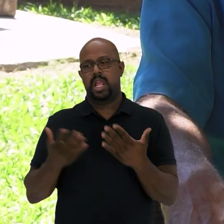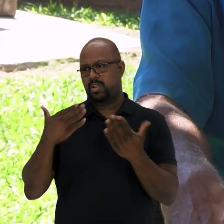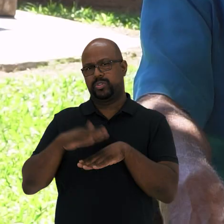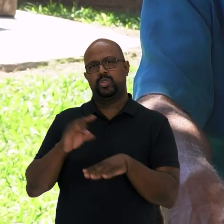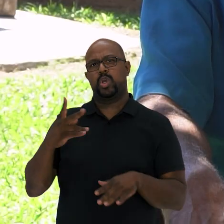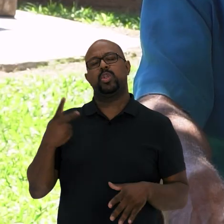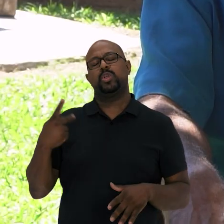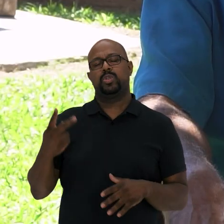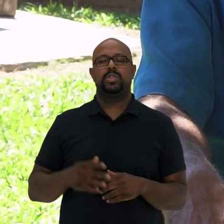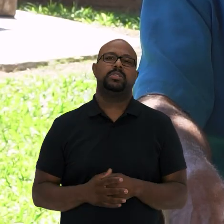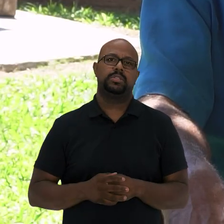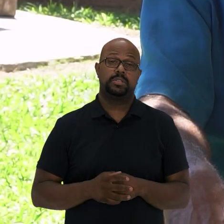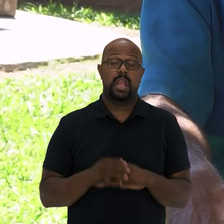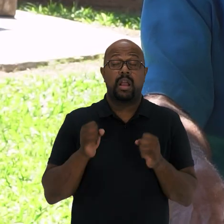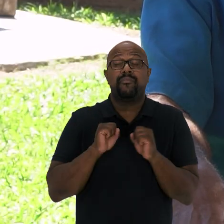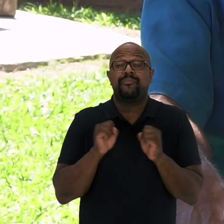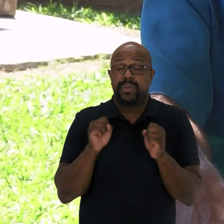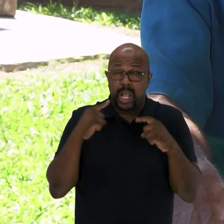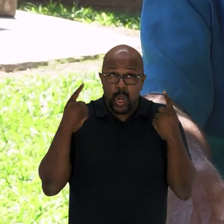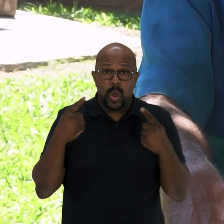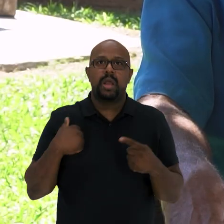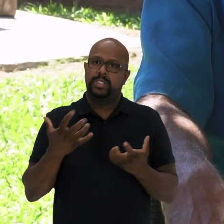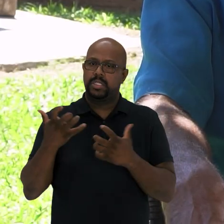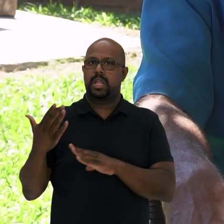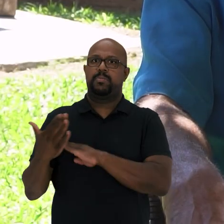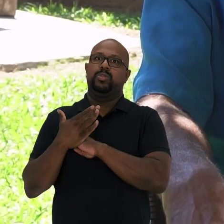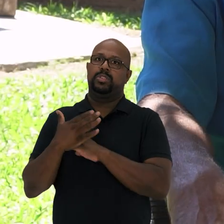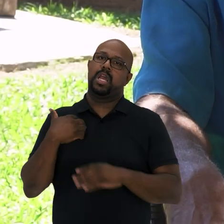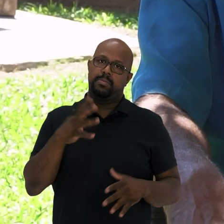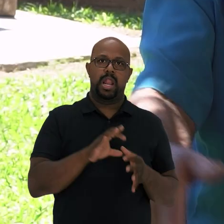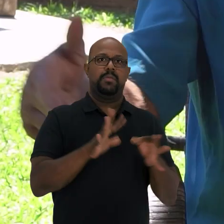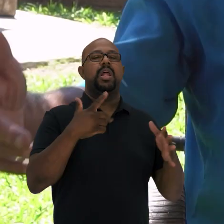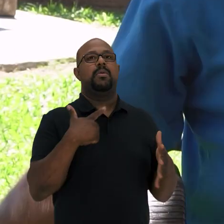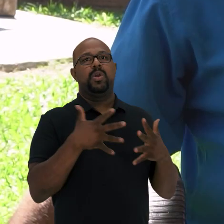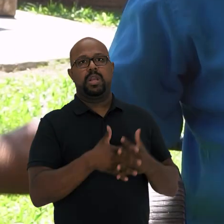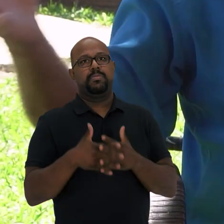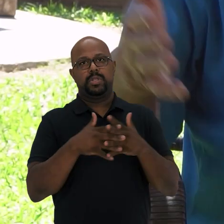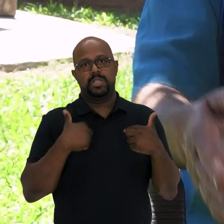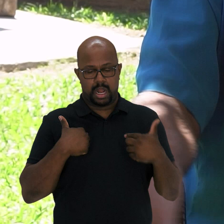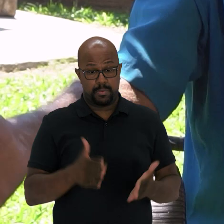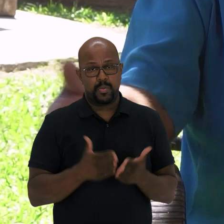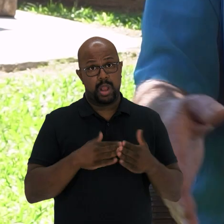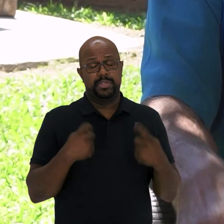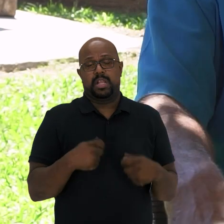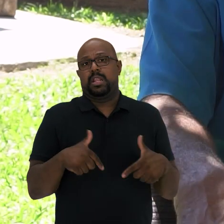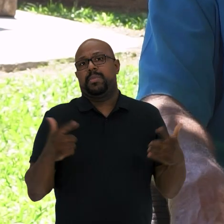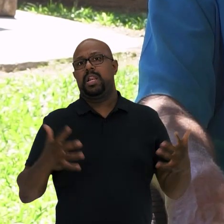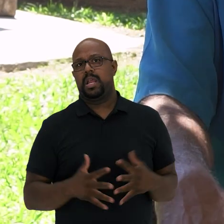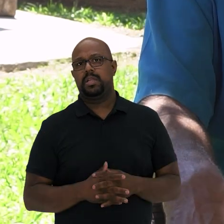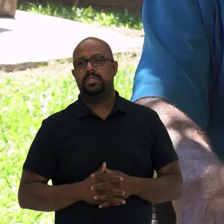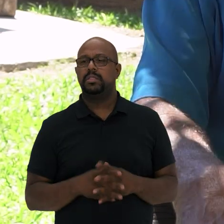e ele conversando, só eu e ele. Uma friagem louca, mas eu queria que ele me ajudasse a me liberar, porque sabia que eu era um cara pobre, precisava